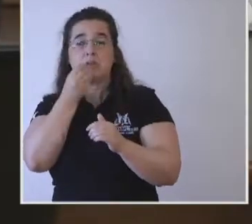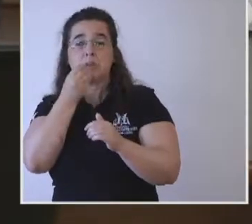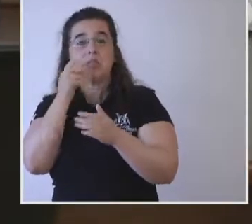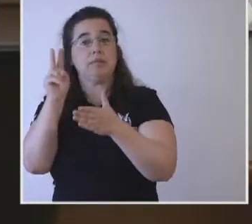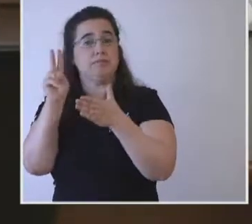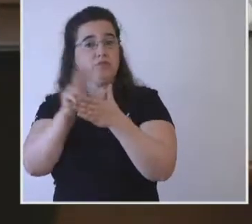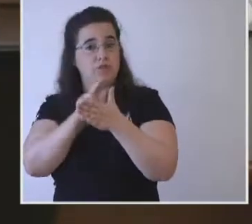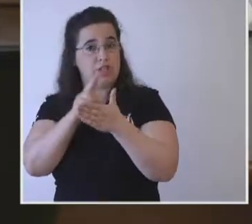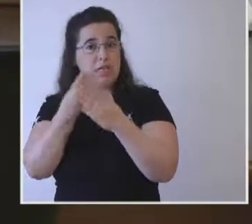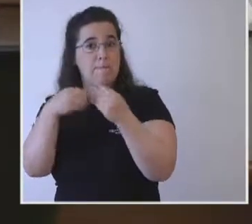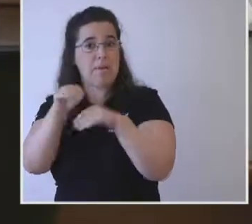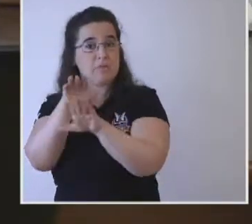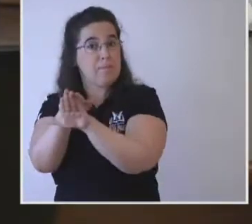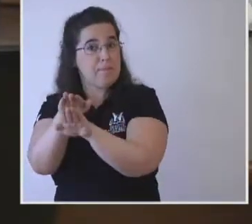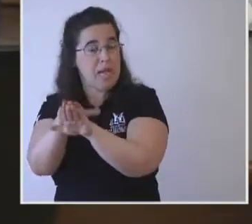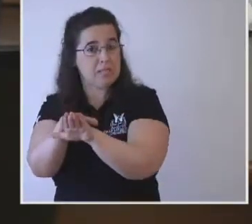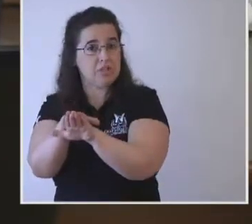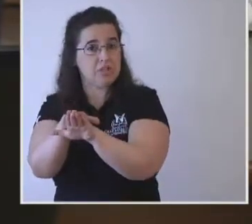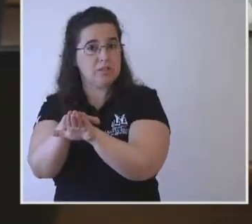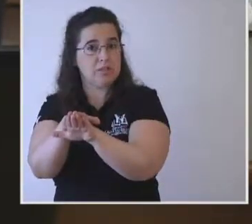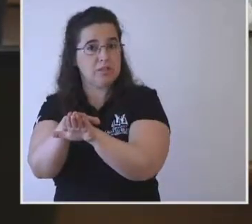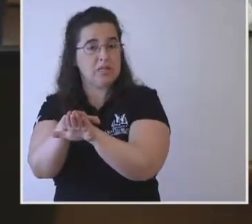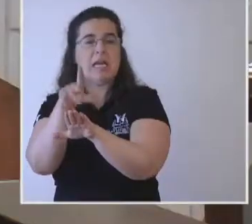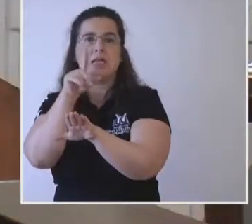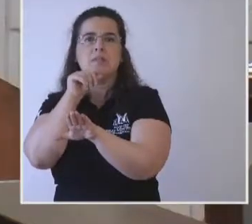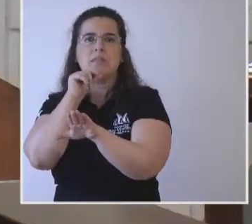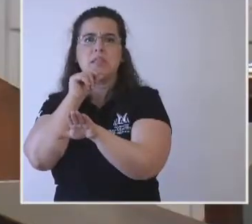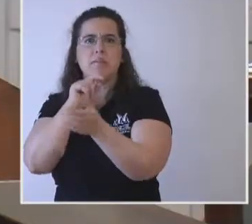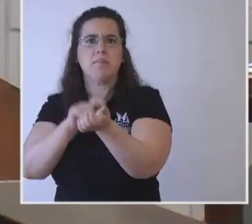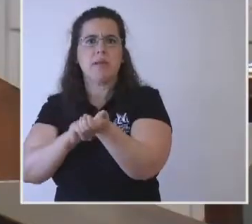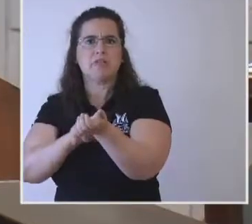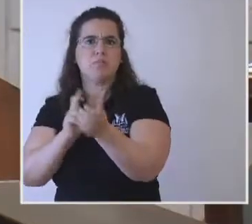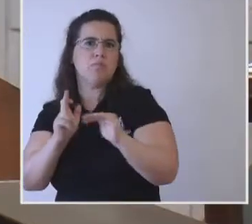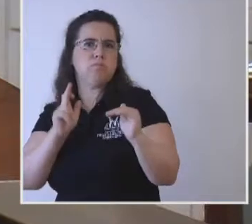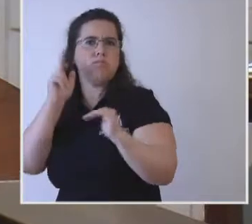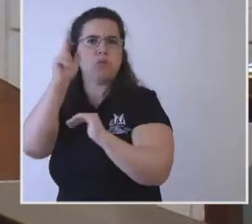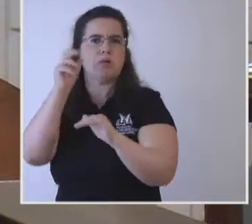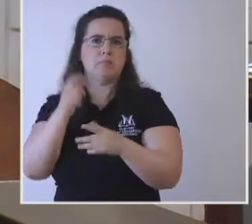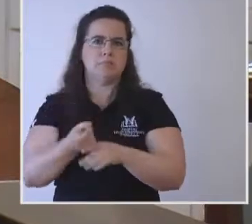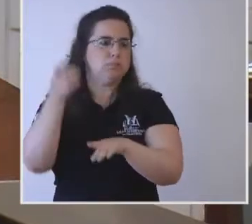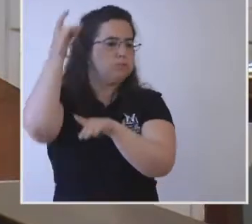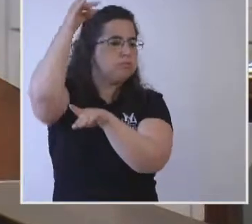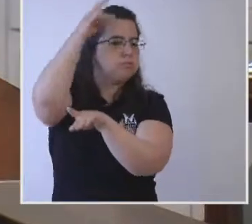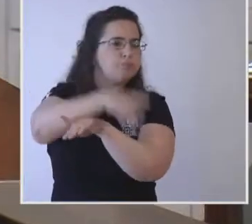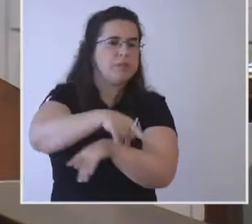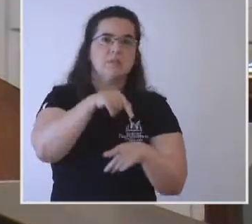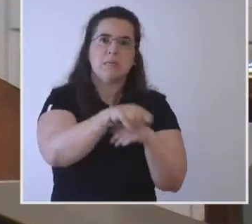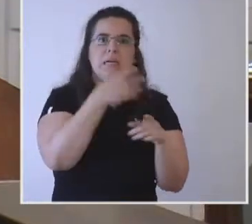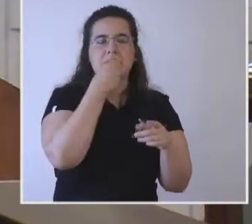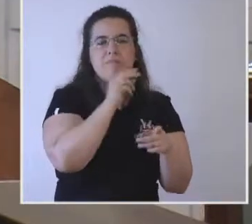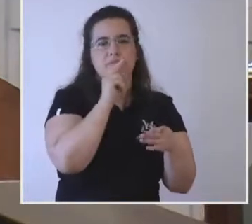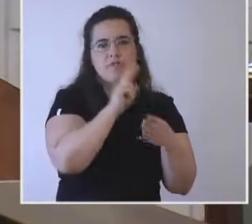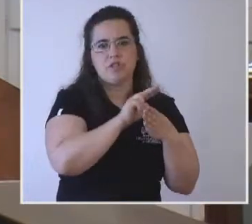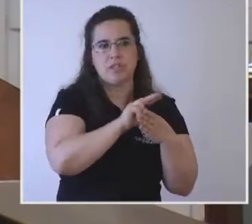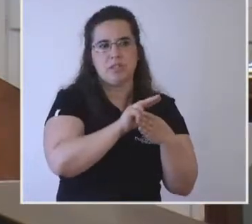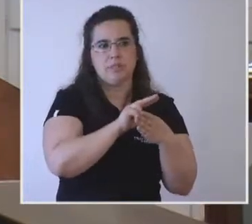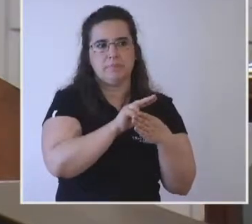Há pesco-vegetarianos que têm mais diabetes que os não vegetarianos. Portanto, esta amostra tem os